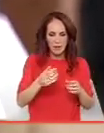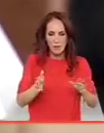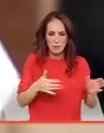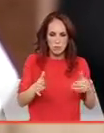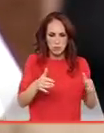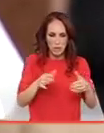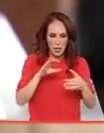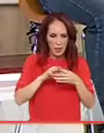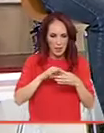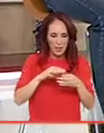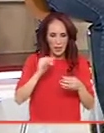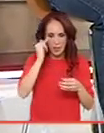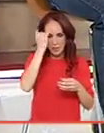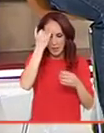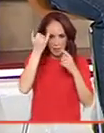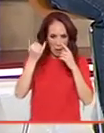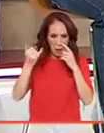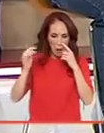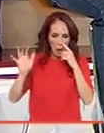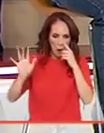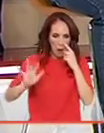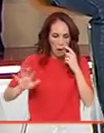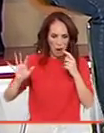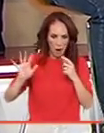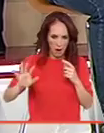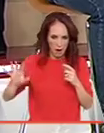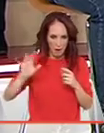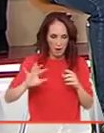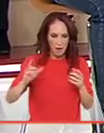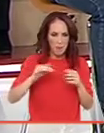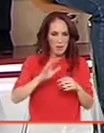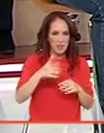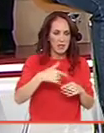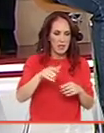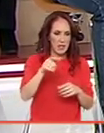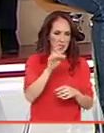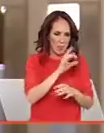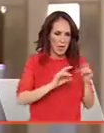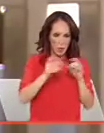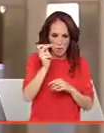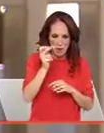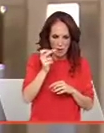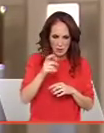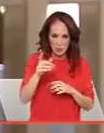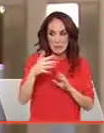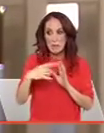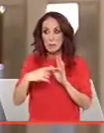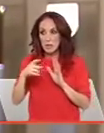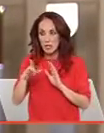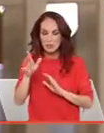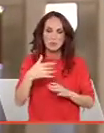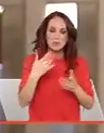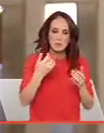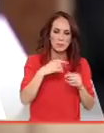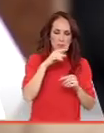orientais e em estratégias o dinheiro é menor sobre kanu mas já está na europa há muitos anos e trabalha com com um compositor